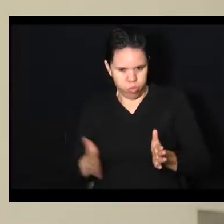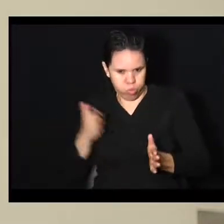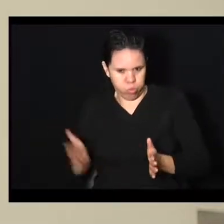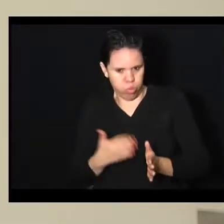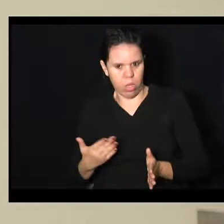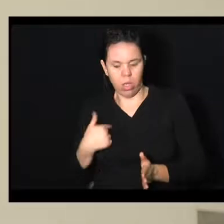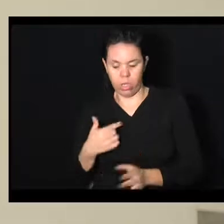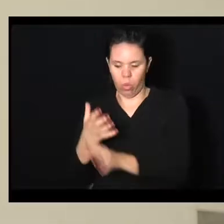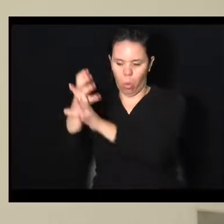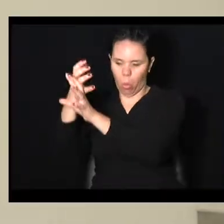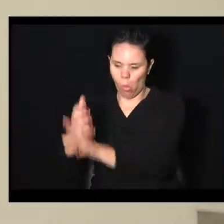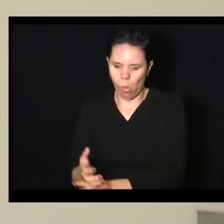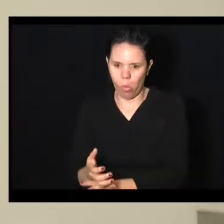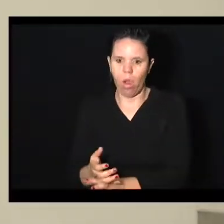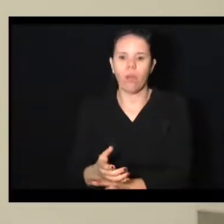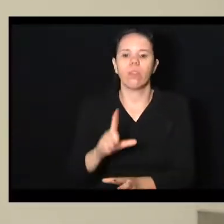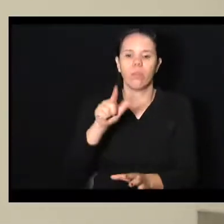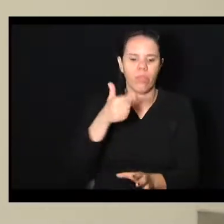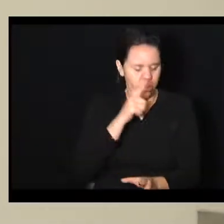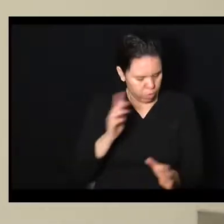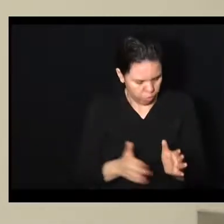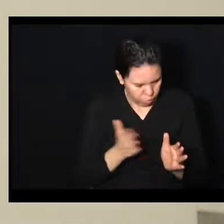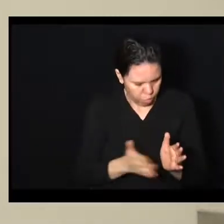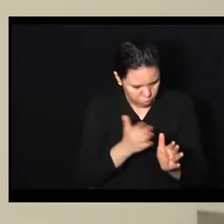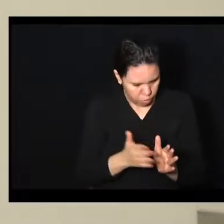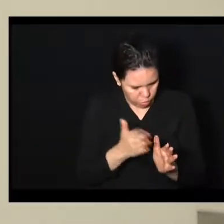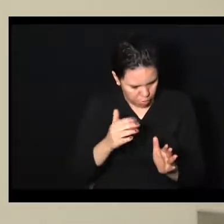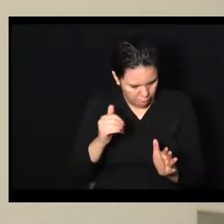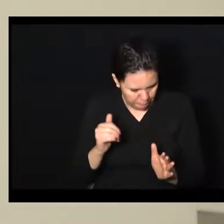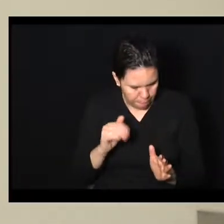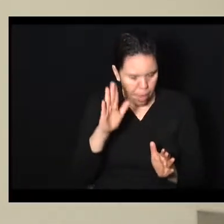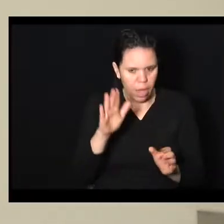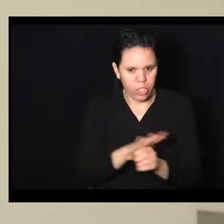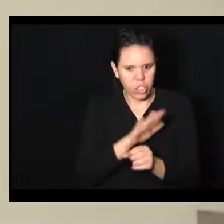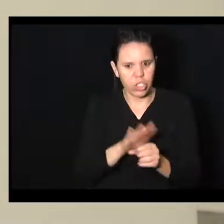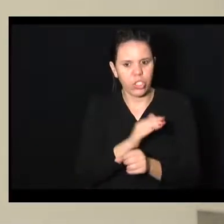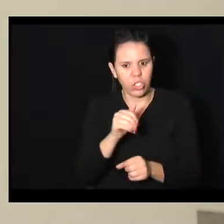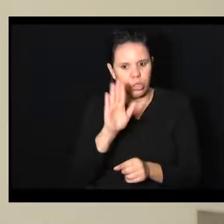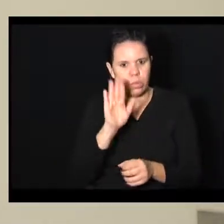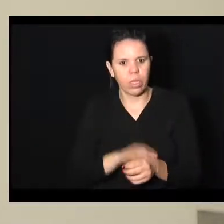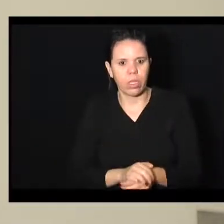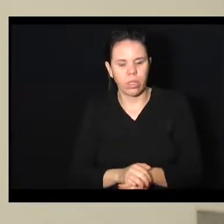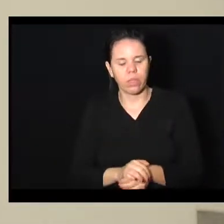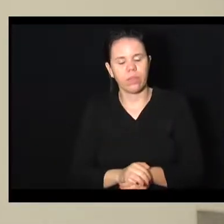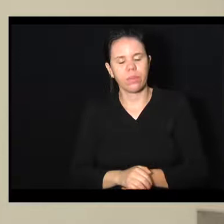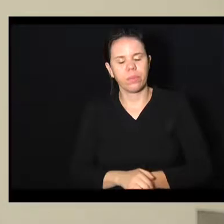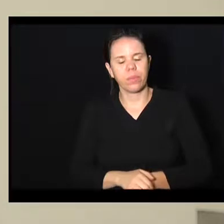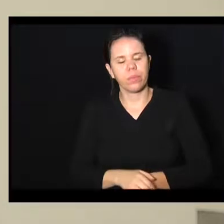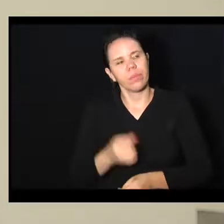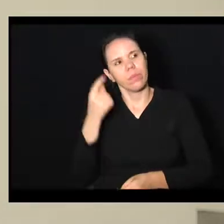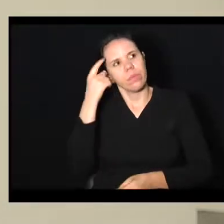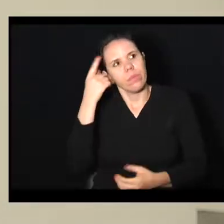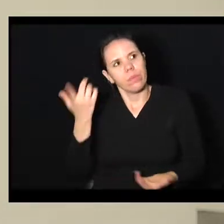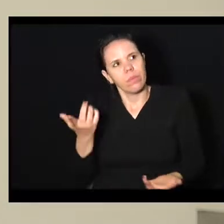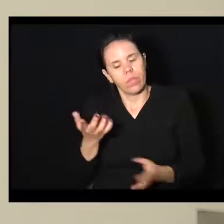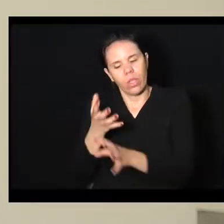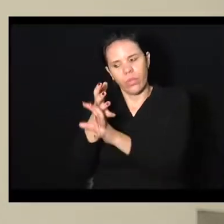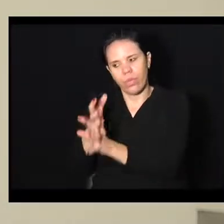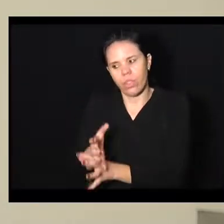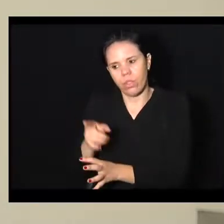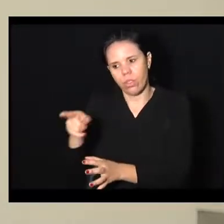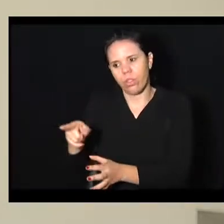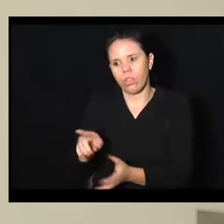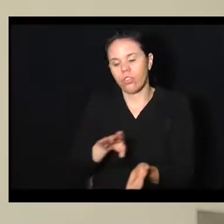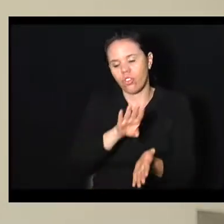mais esgotar, mais eu vou produzir. A mama, ela produz quando ela entende que ela esvaziou. Então, se eu começar a tirar esse leite,